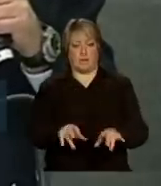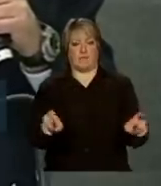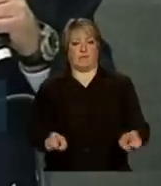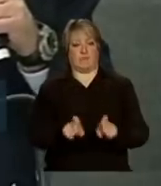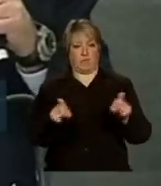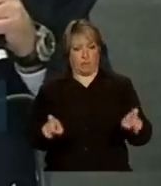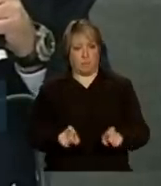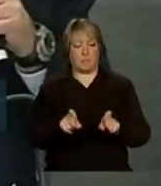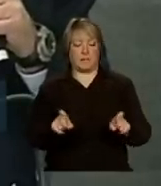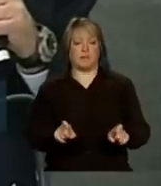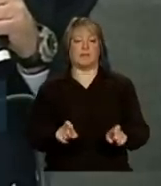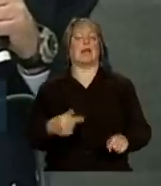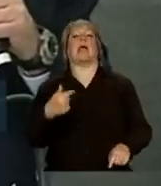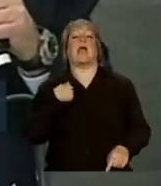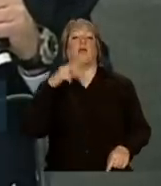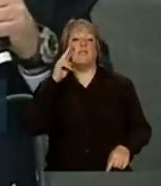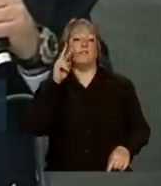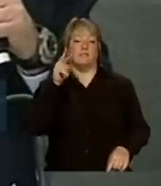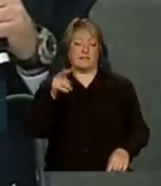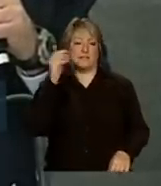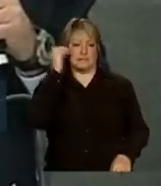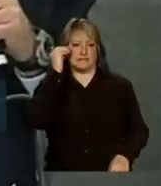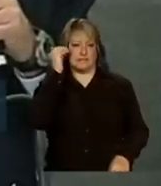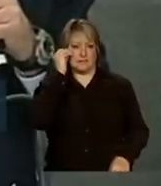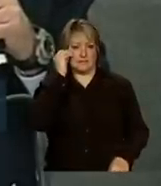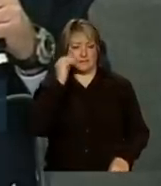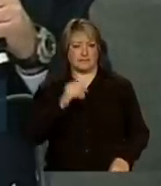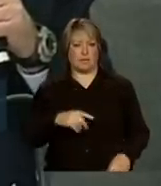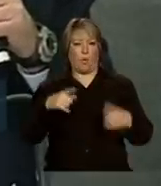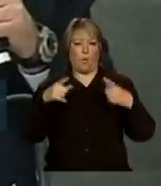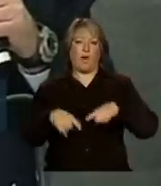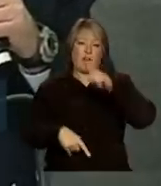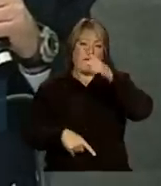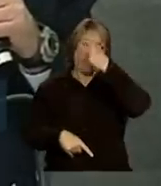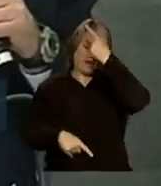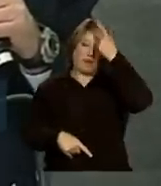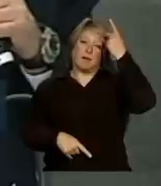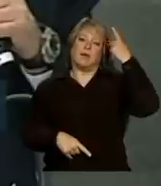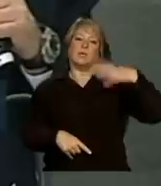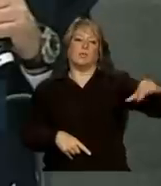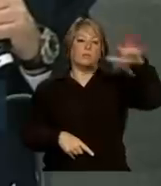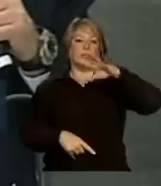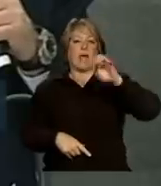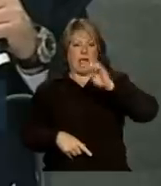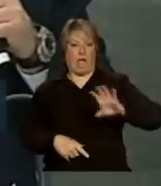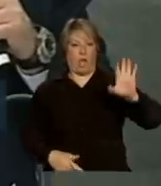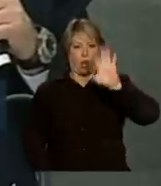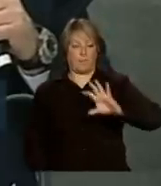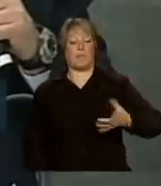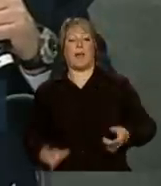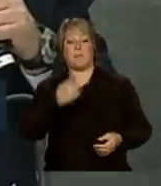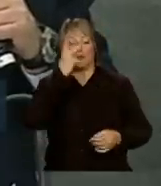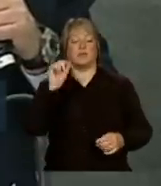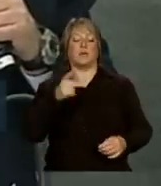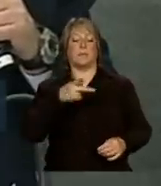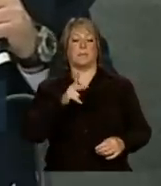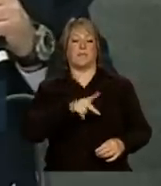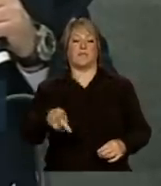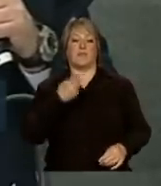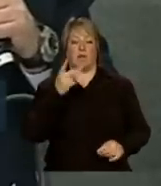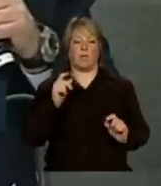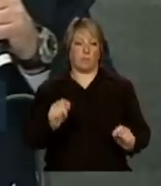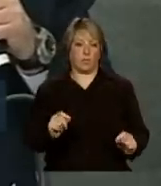eh que eu assisti lá na Europa o professor dizia assim para dar a introdução